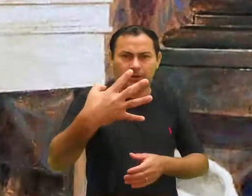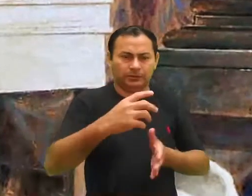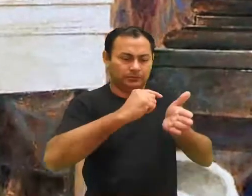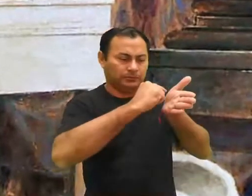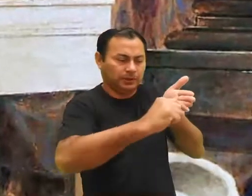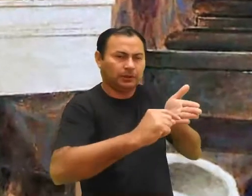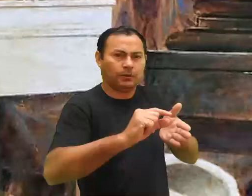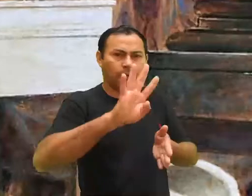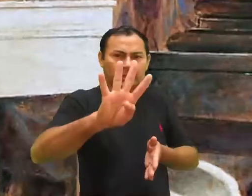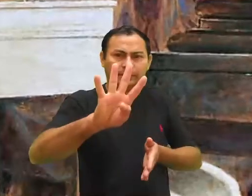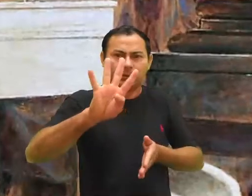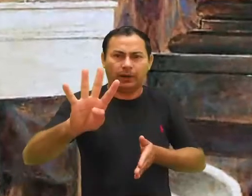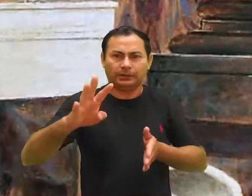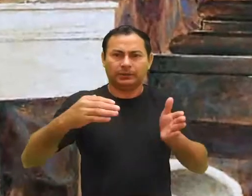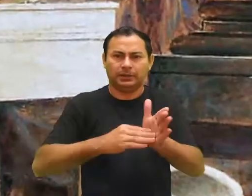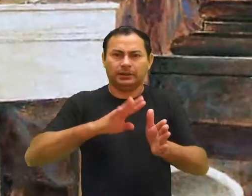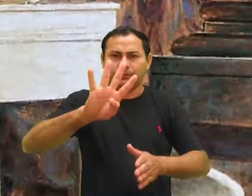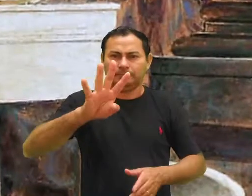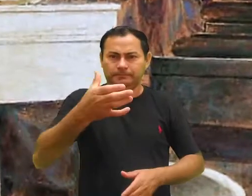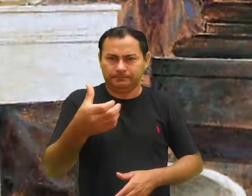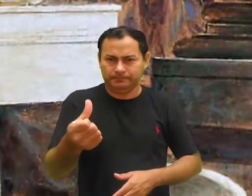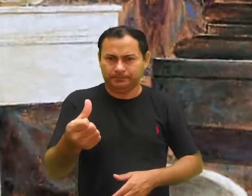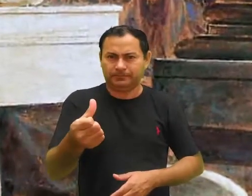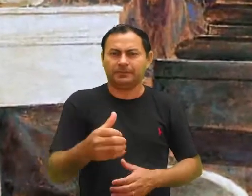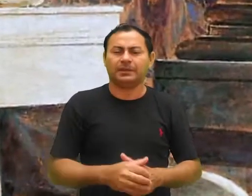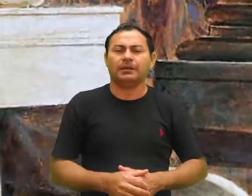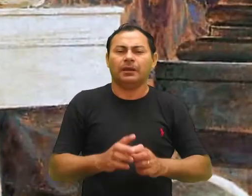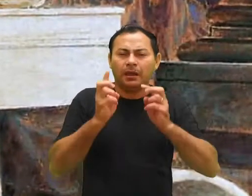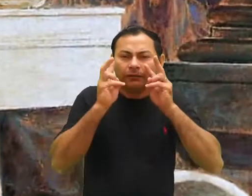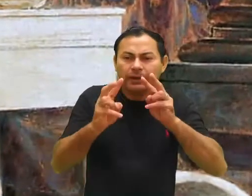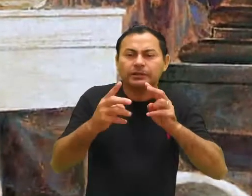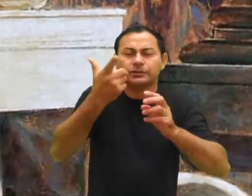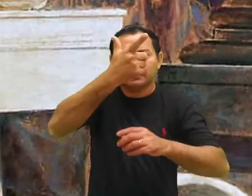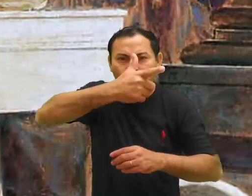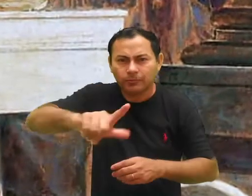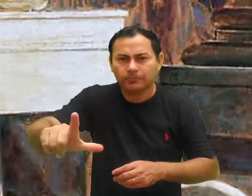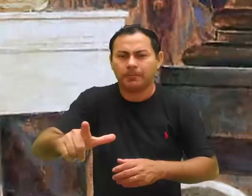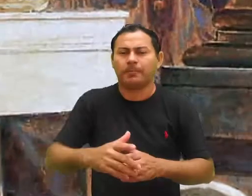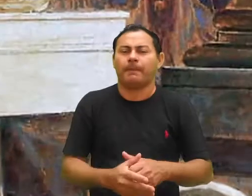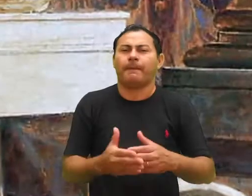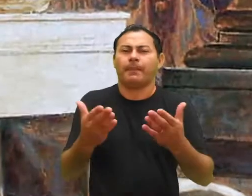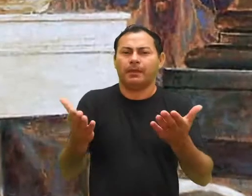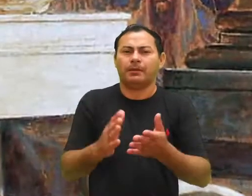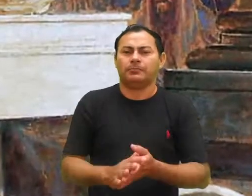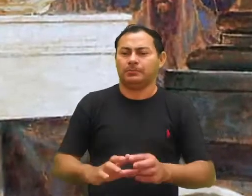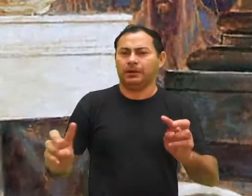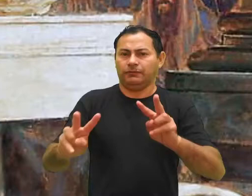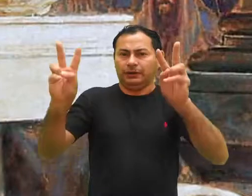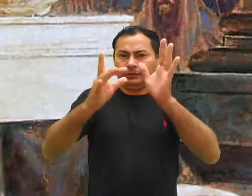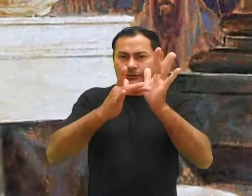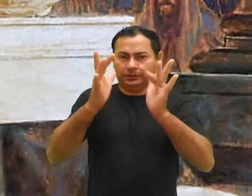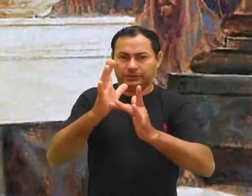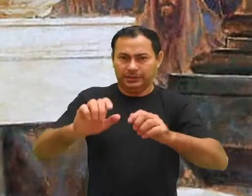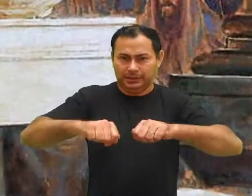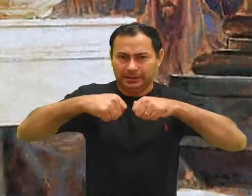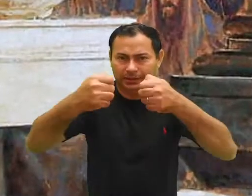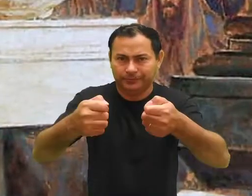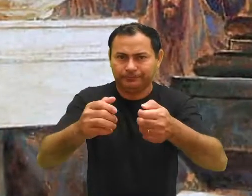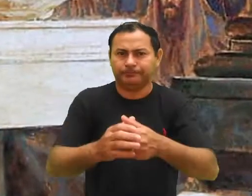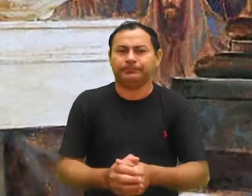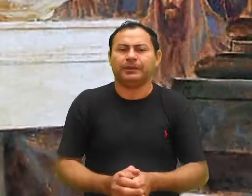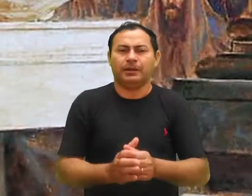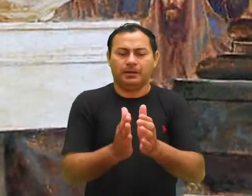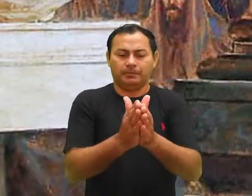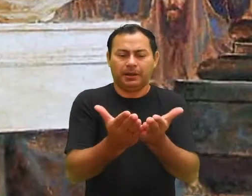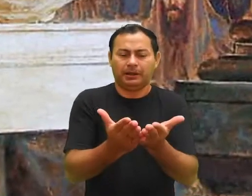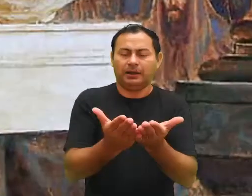capítulo 24, do versículo 44 ao 46, que veja mais uma vez aí então o valor que Jesus